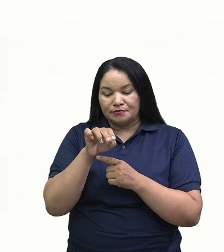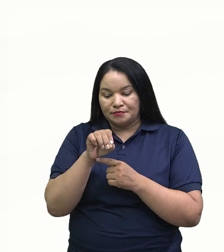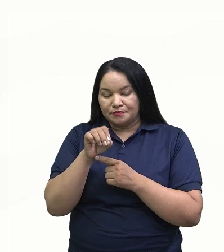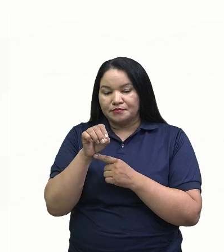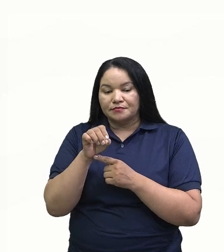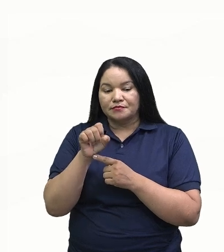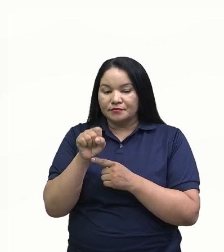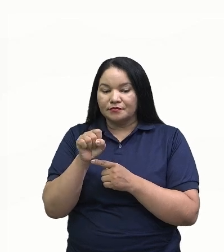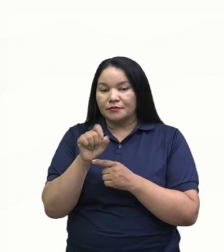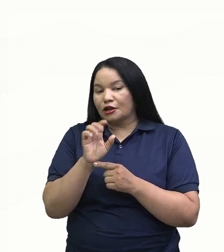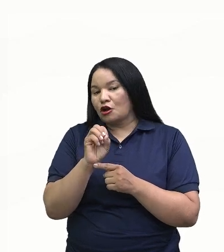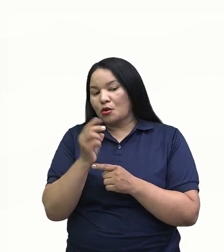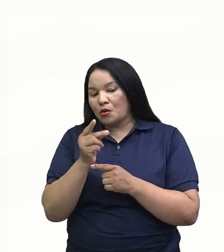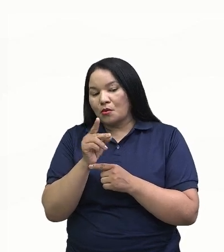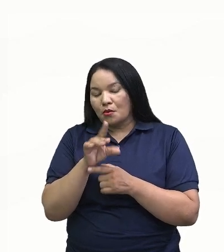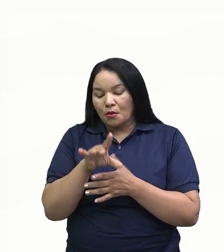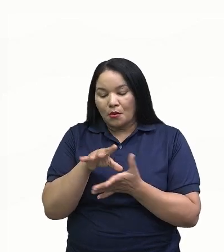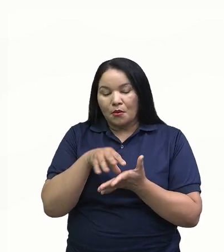de poeira, de